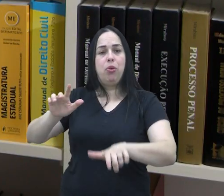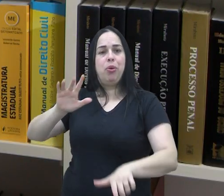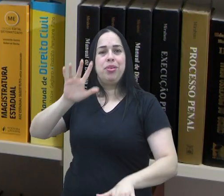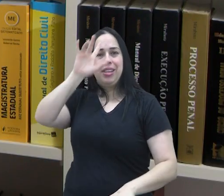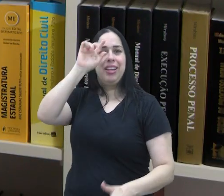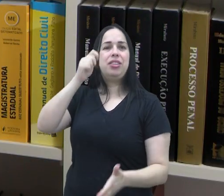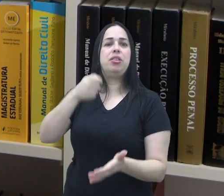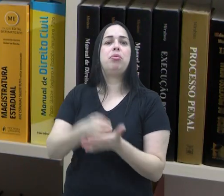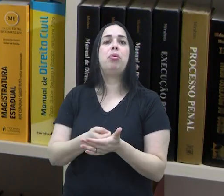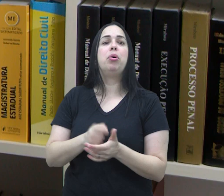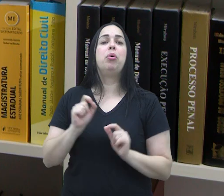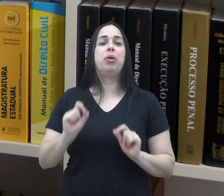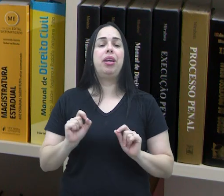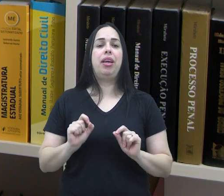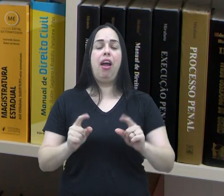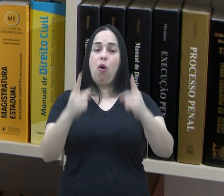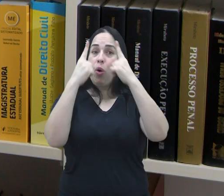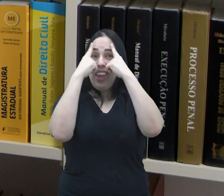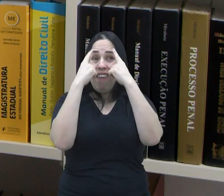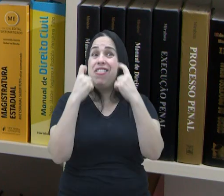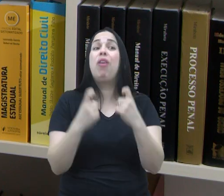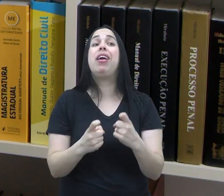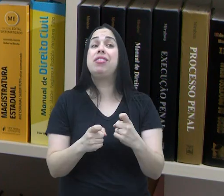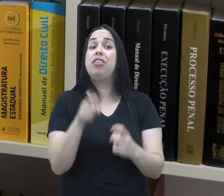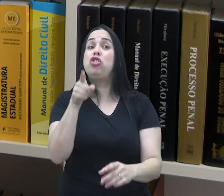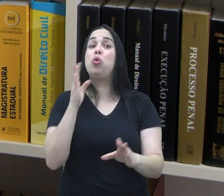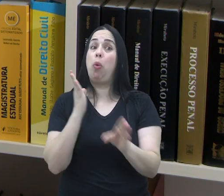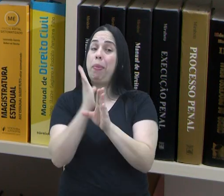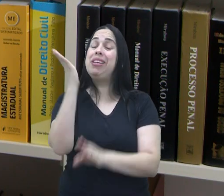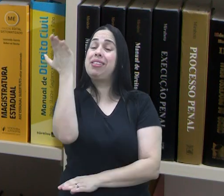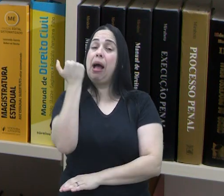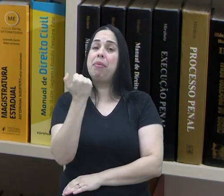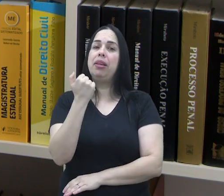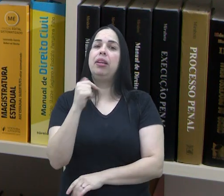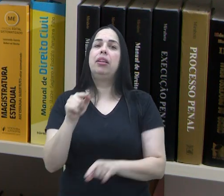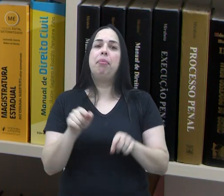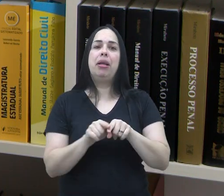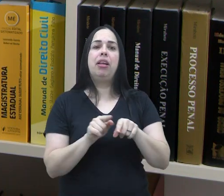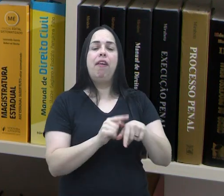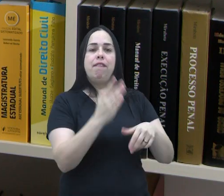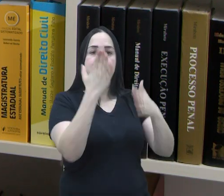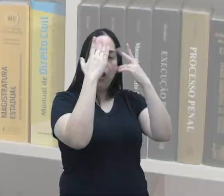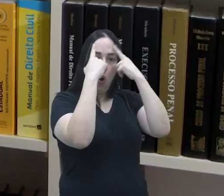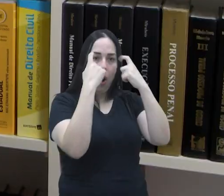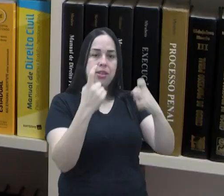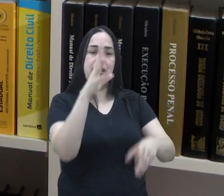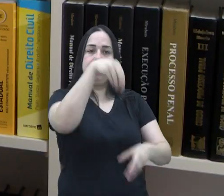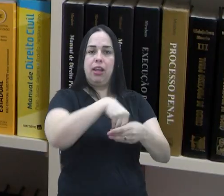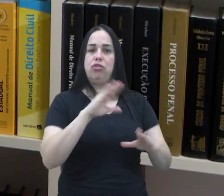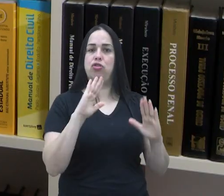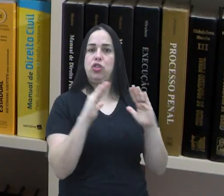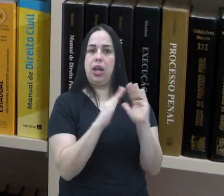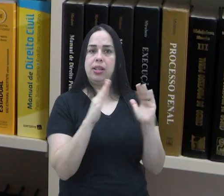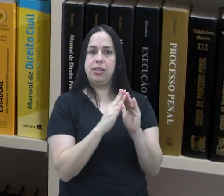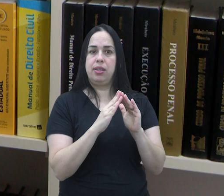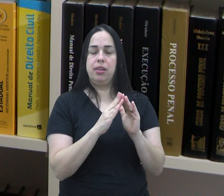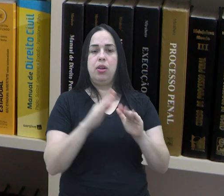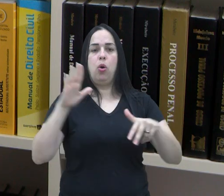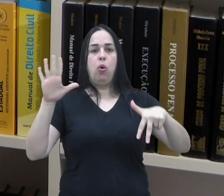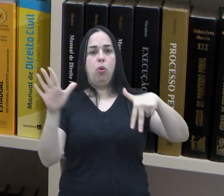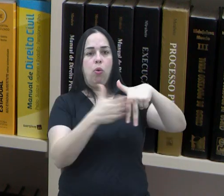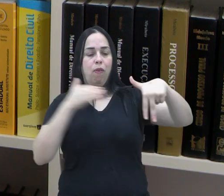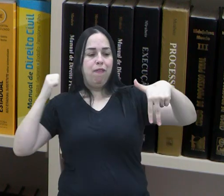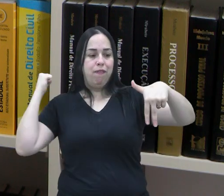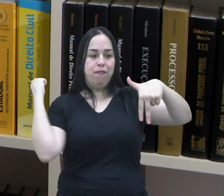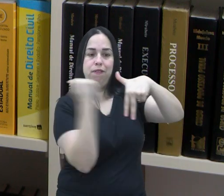consiga identificar de fato o que é o crime do feminicídio, mas também a violência doméstica. O feminicídio ele é o